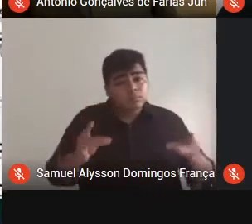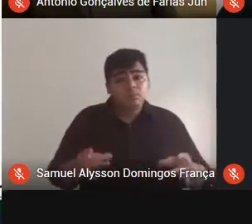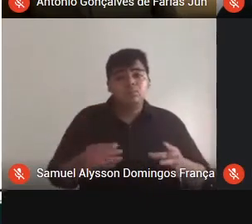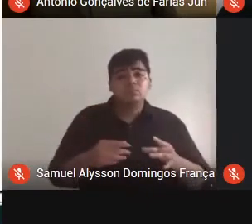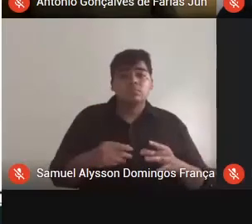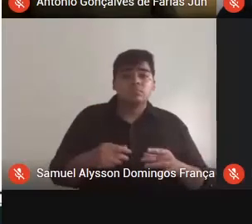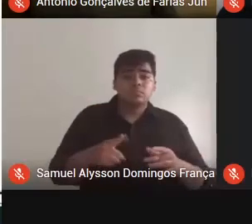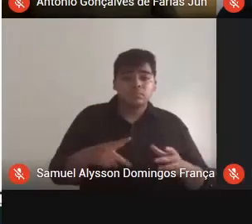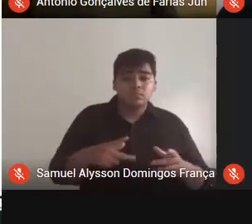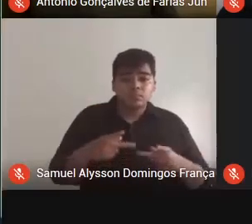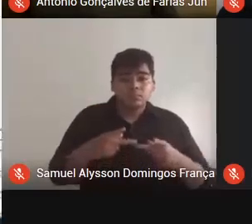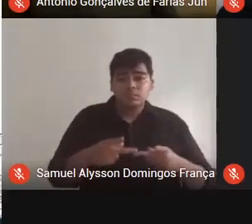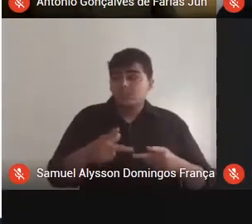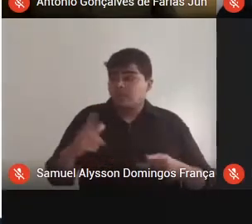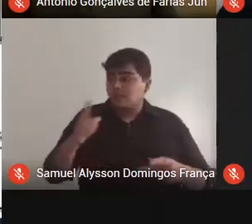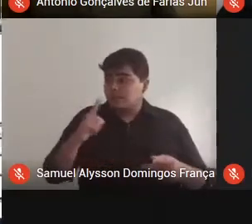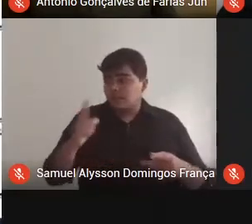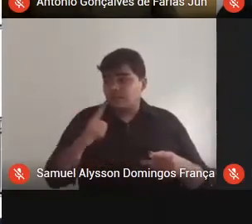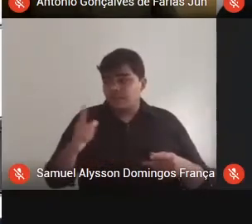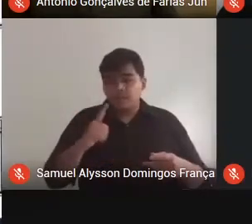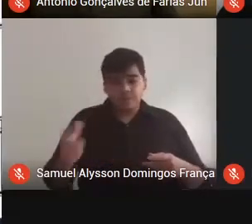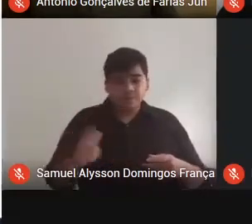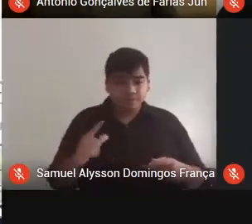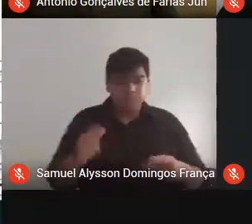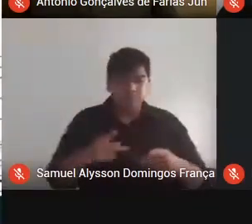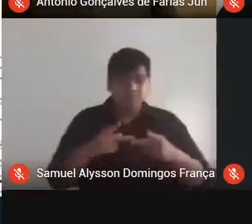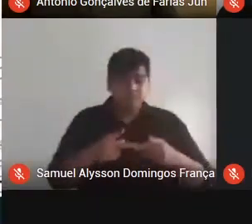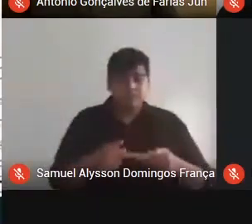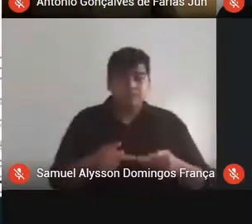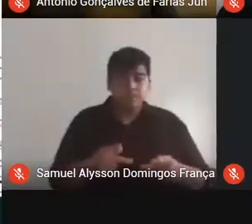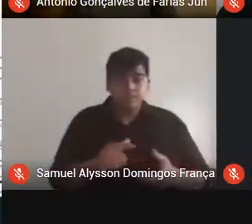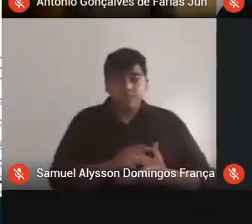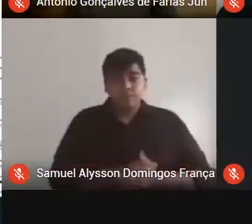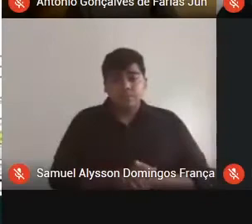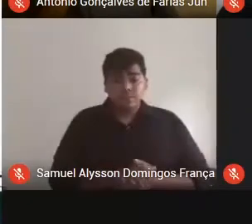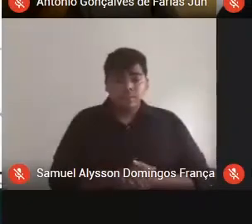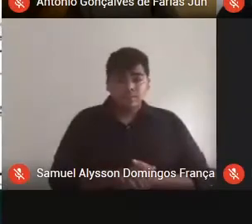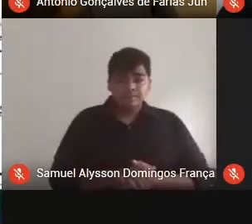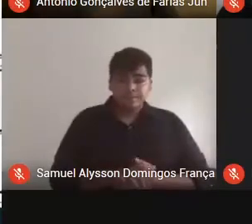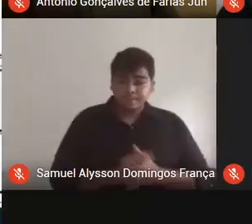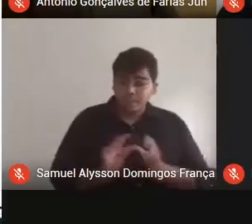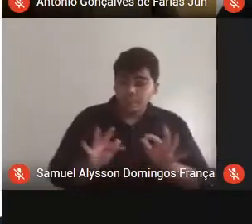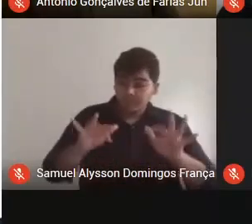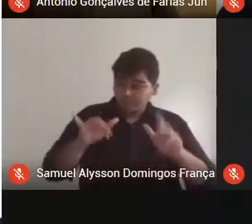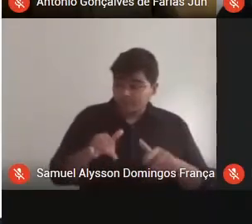executivo. Então, todo o projeto aprovado, e no final o aluno ainda